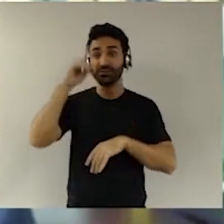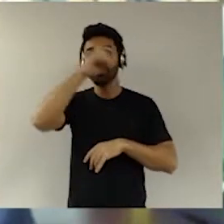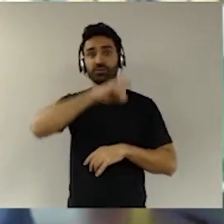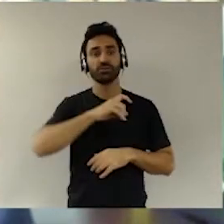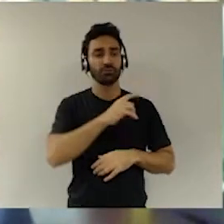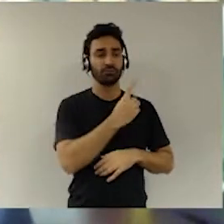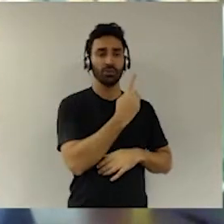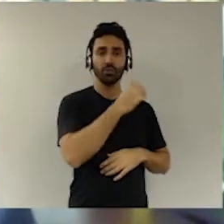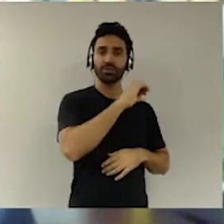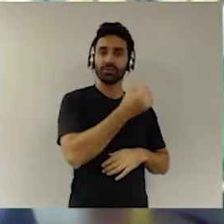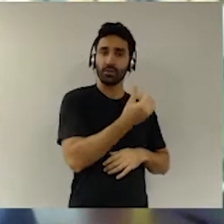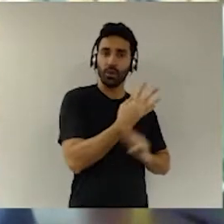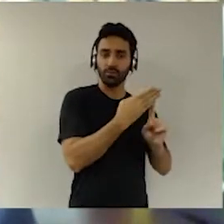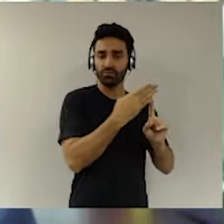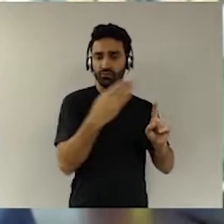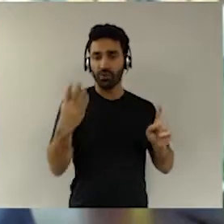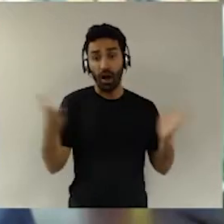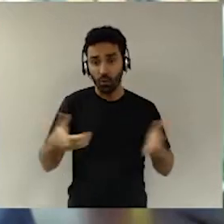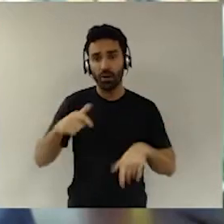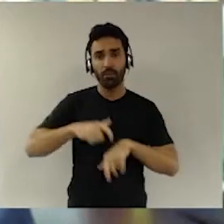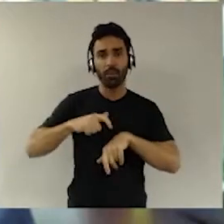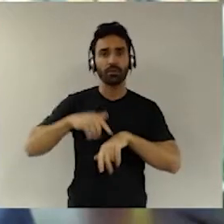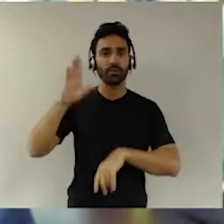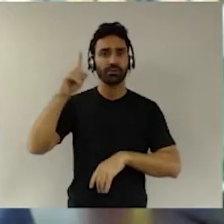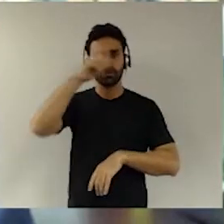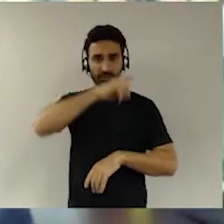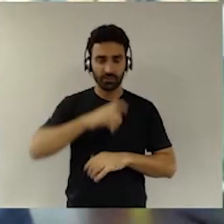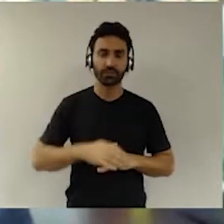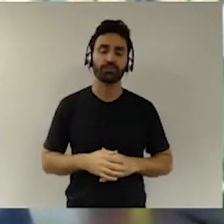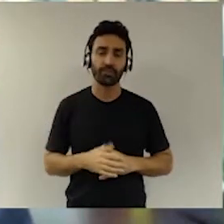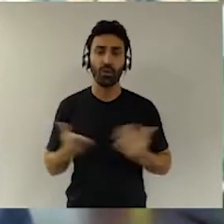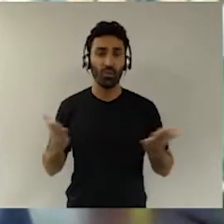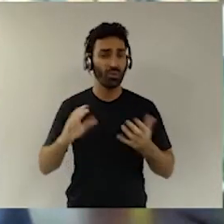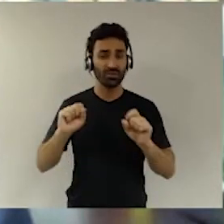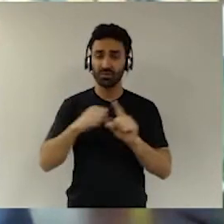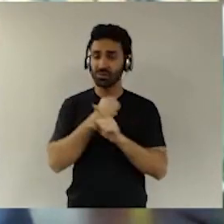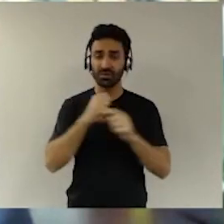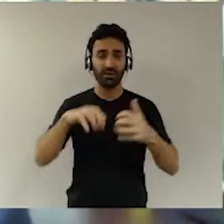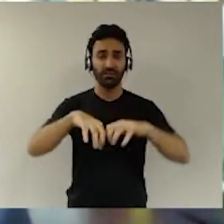pós-64. Nós temos uma sociedade hoje polarizada,